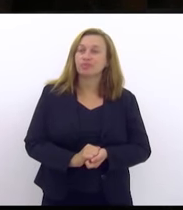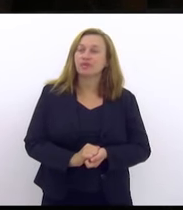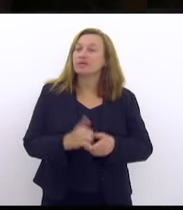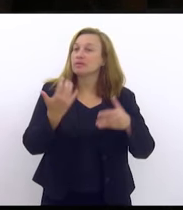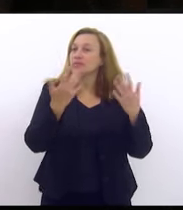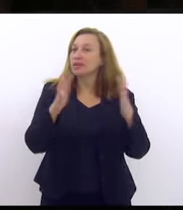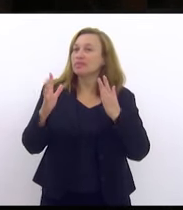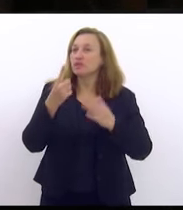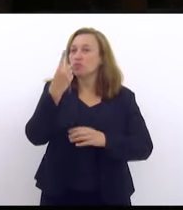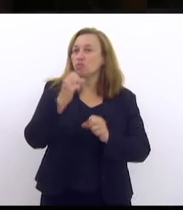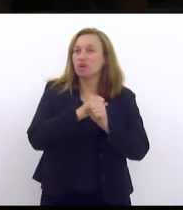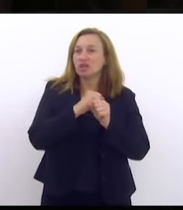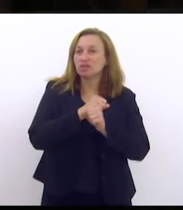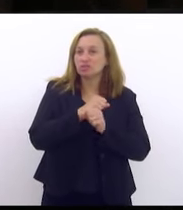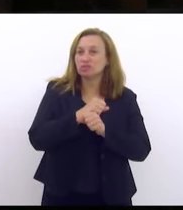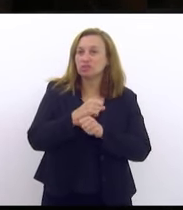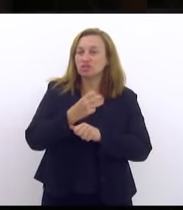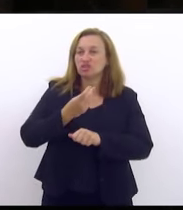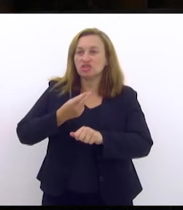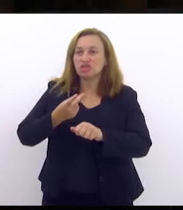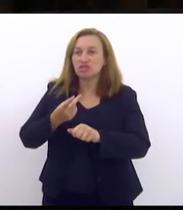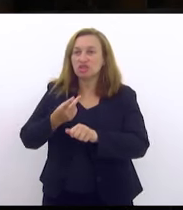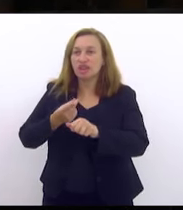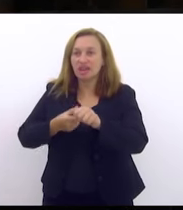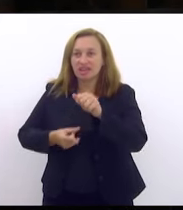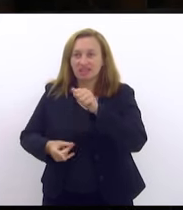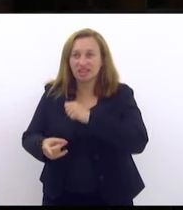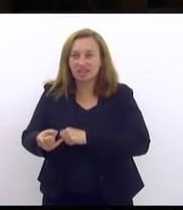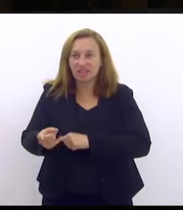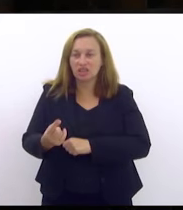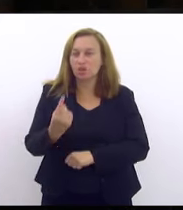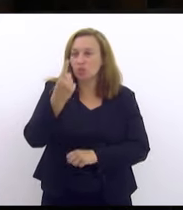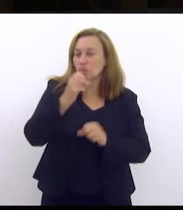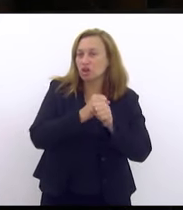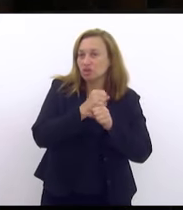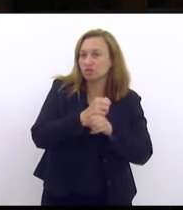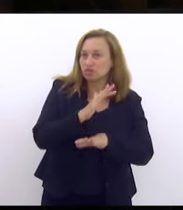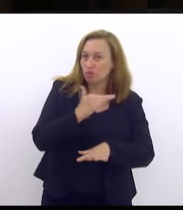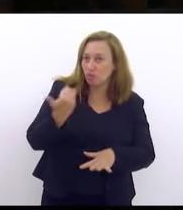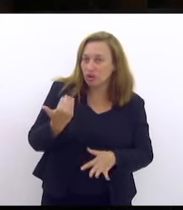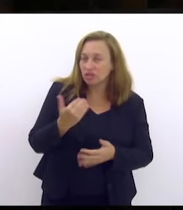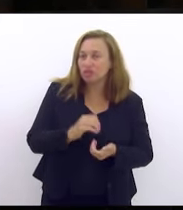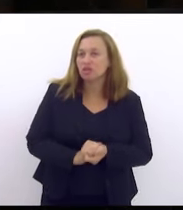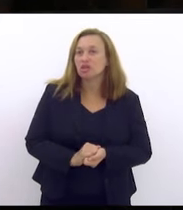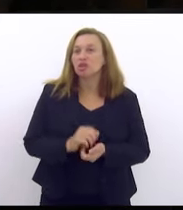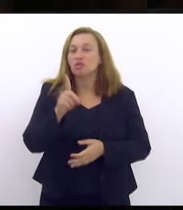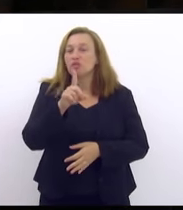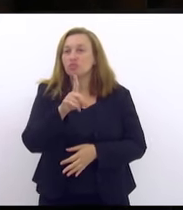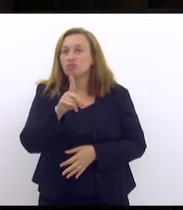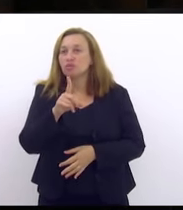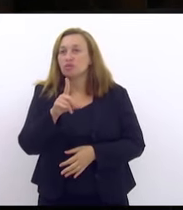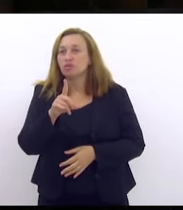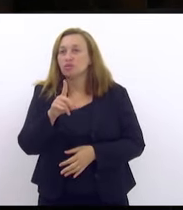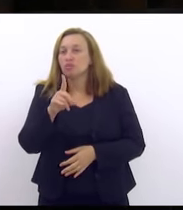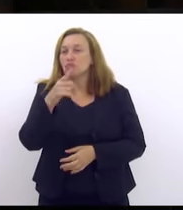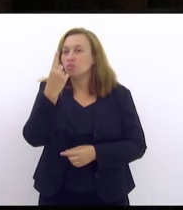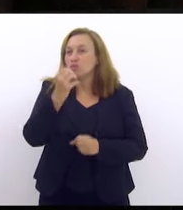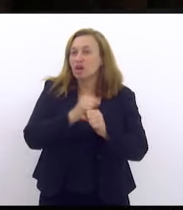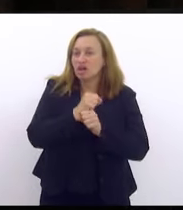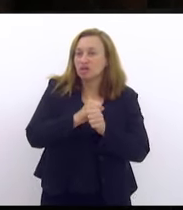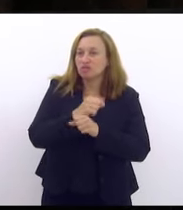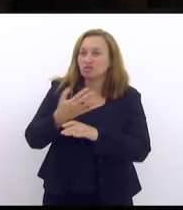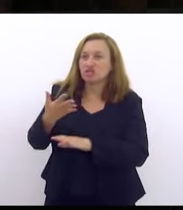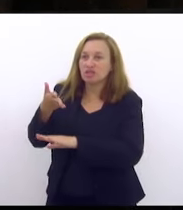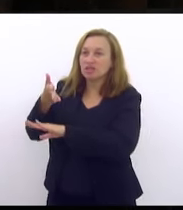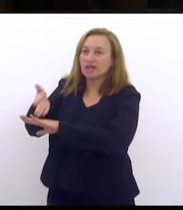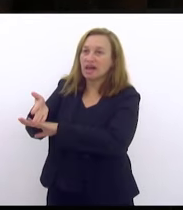comemoramos um ano de eternidade, ou seja, um ano de falecimento e de entrada, é assim que acreditamos, na eternidade do